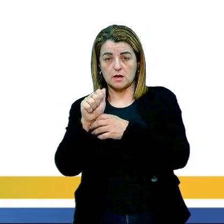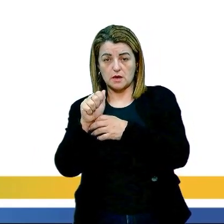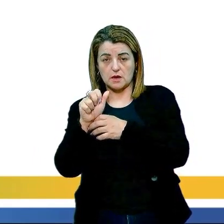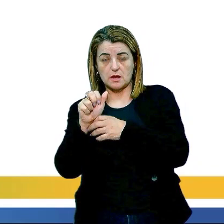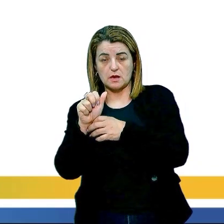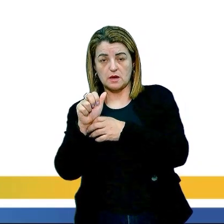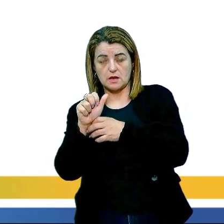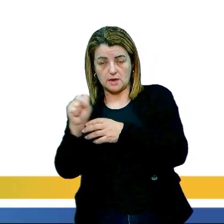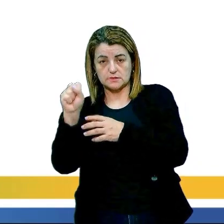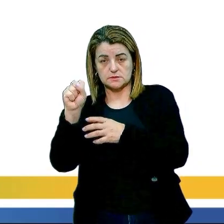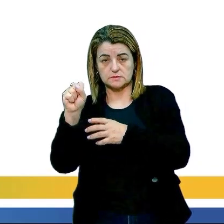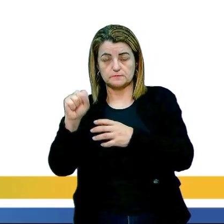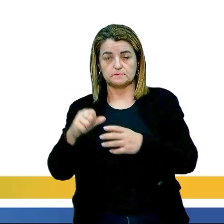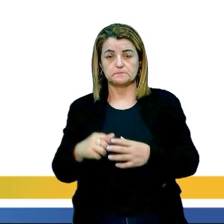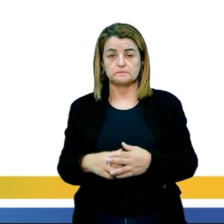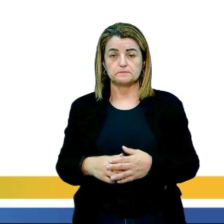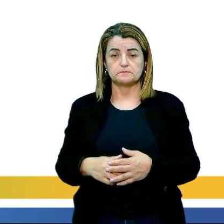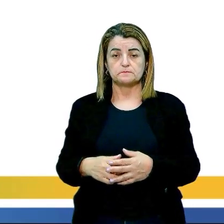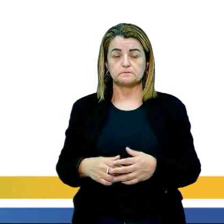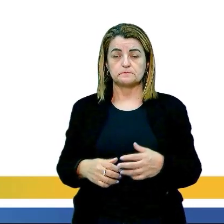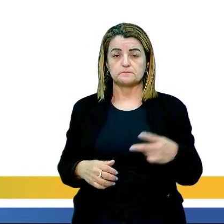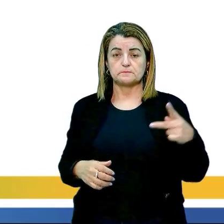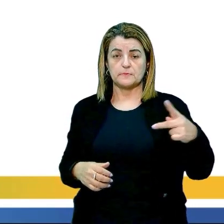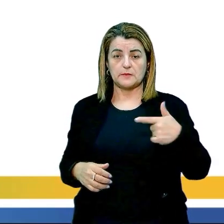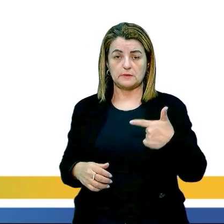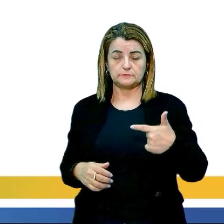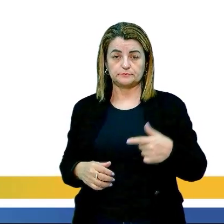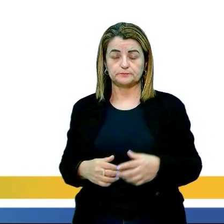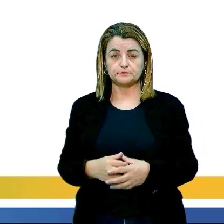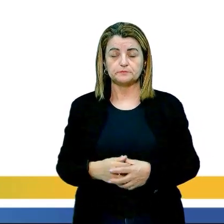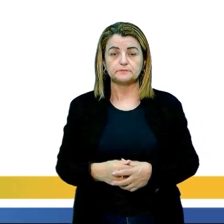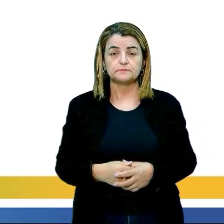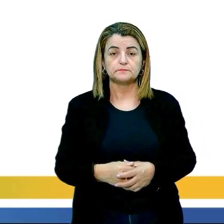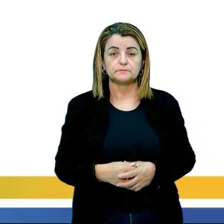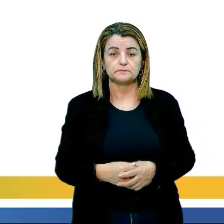Ok? Vamos ver o pesquisador 2,